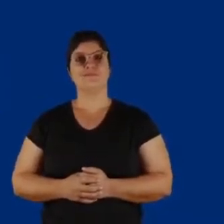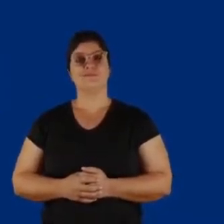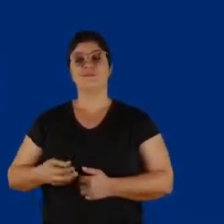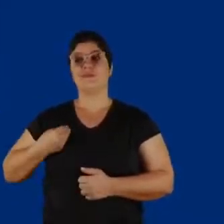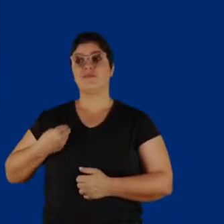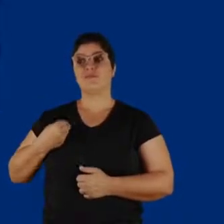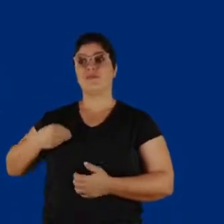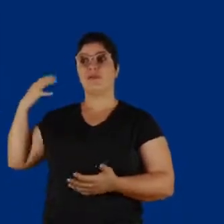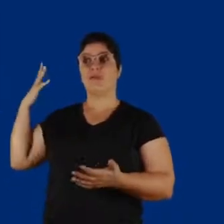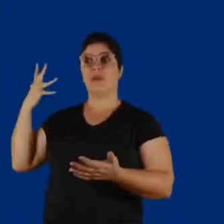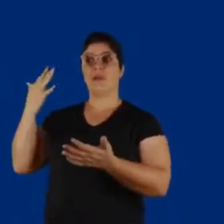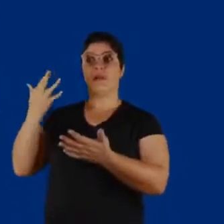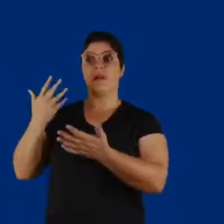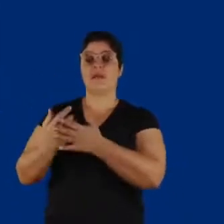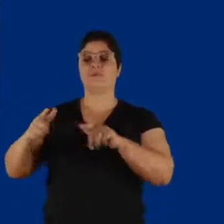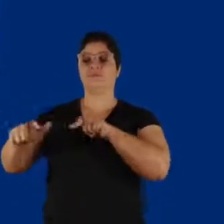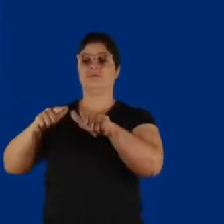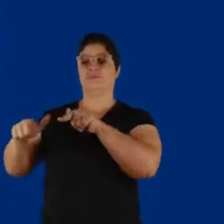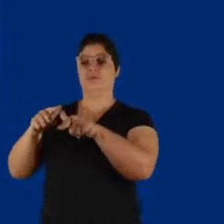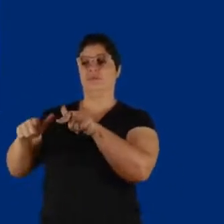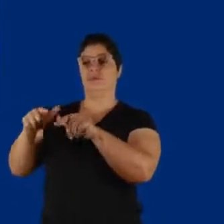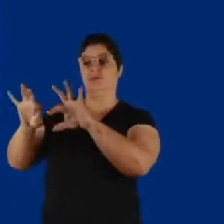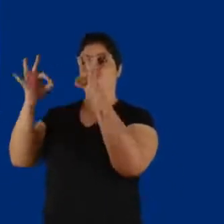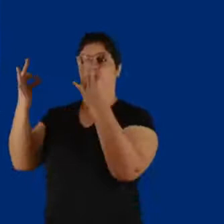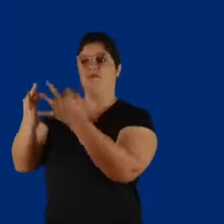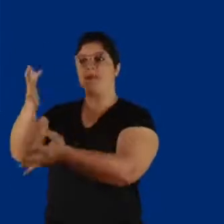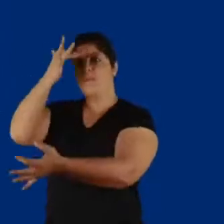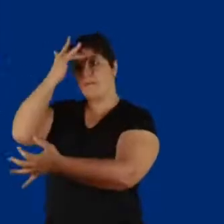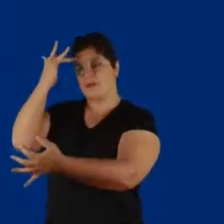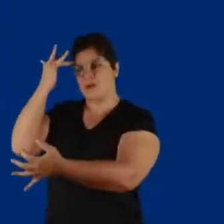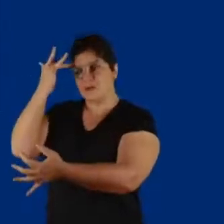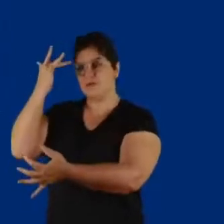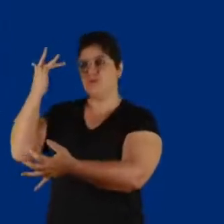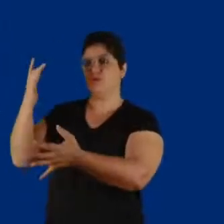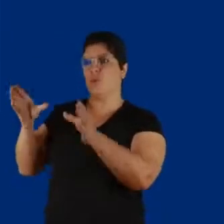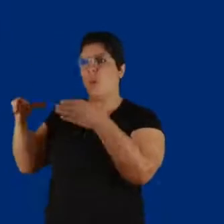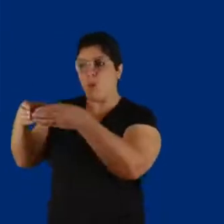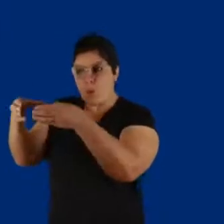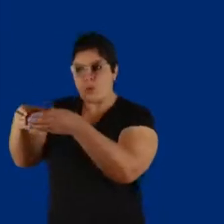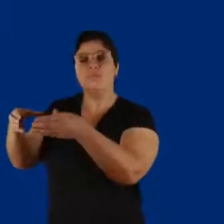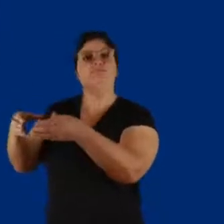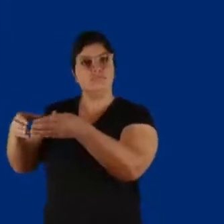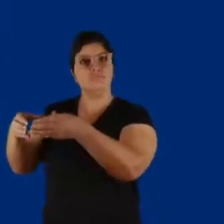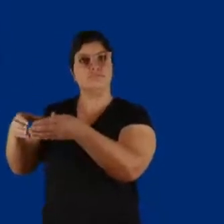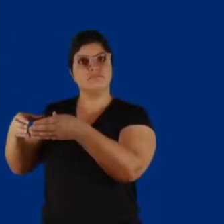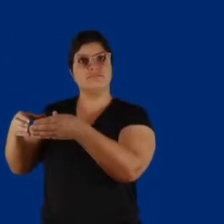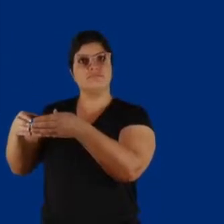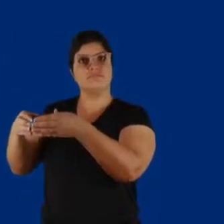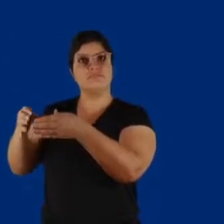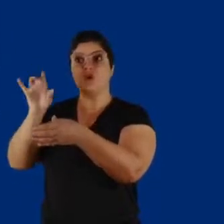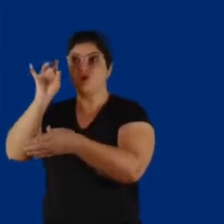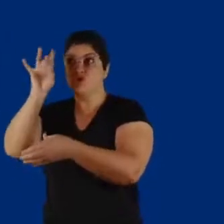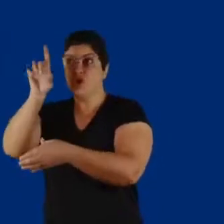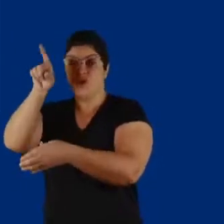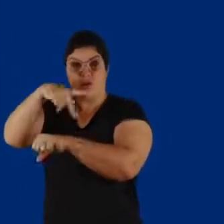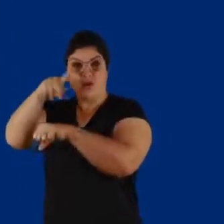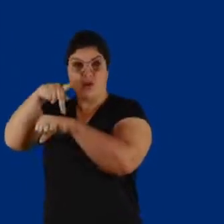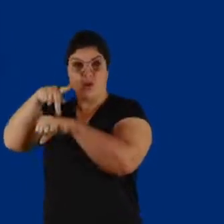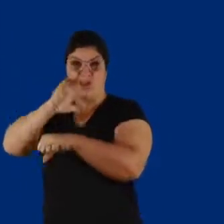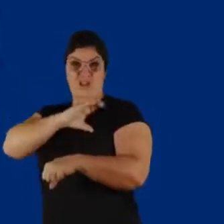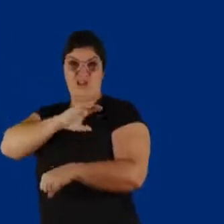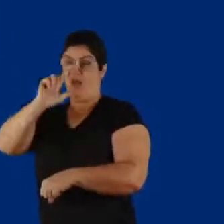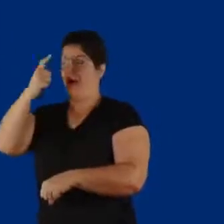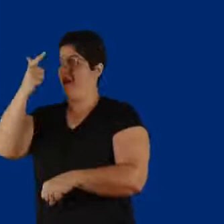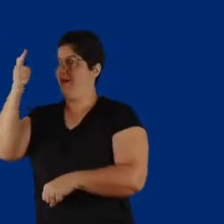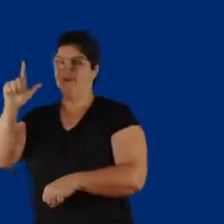toda trabalhando com pacientes, trabalhando com famílias, trabalhando com comunidades. Né? Não só no Canadá, na Jamaica,